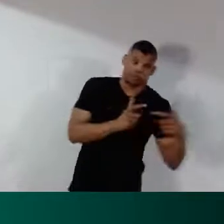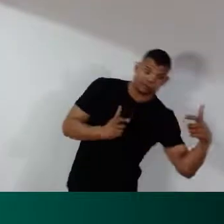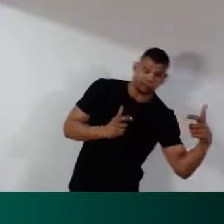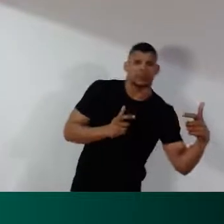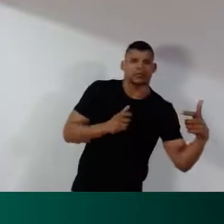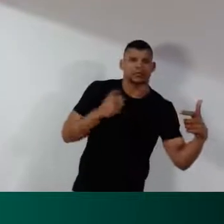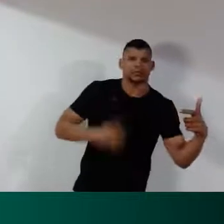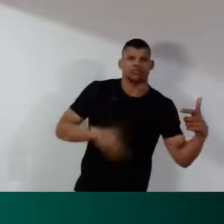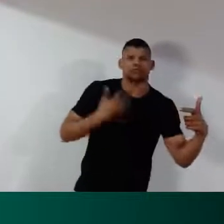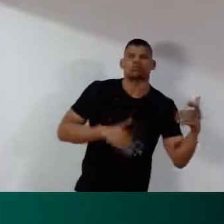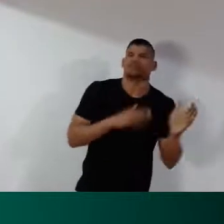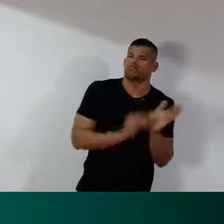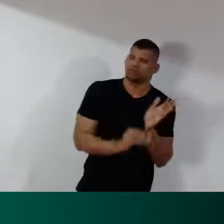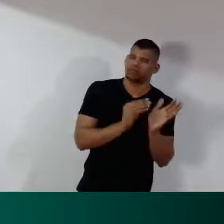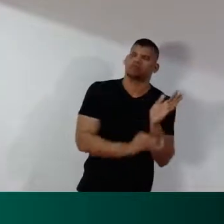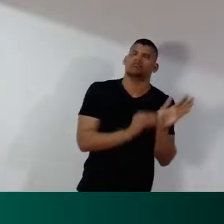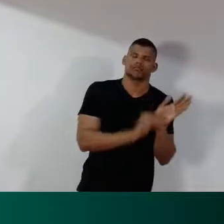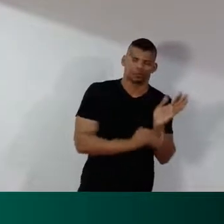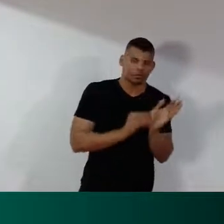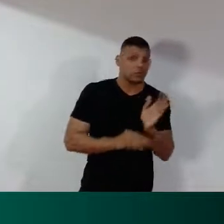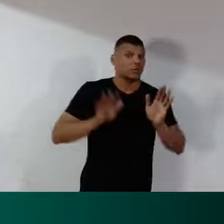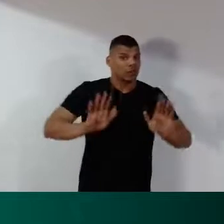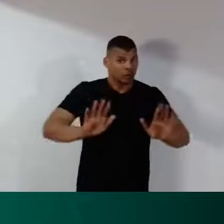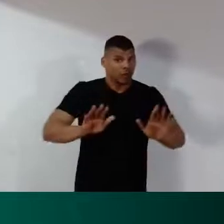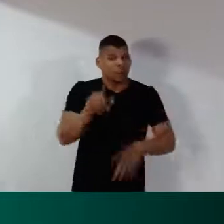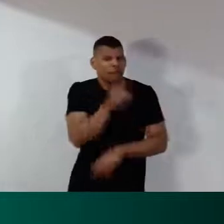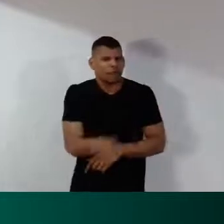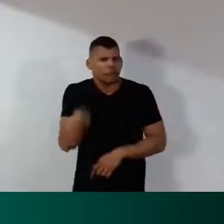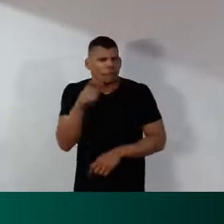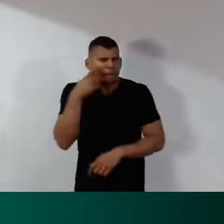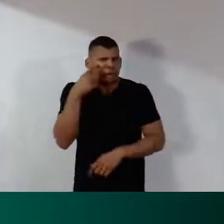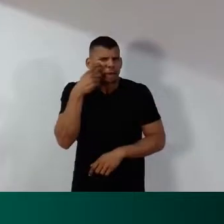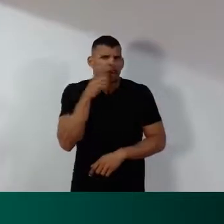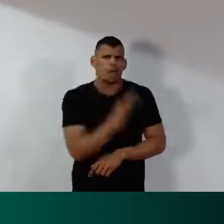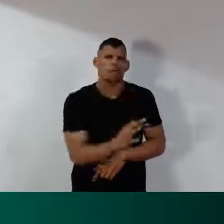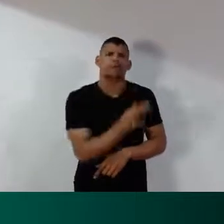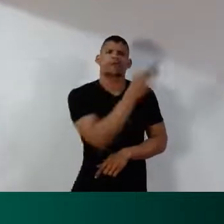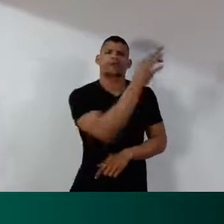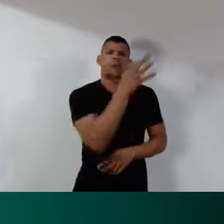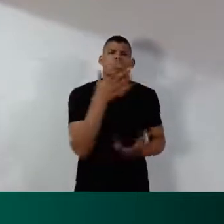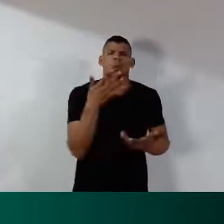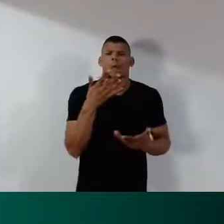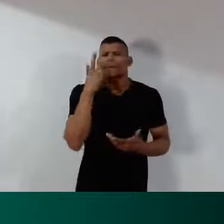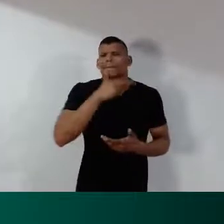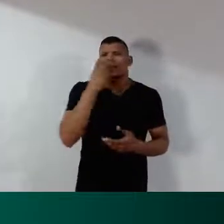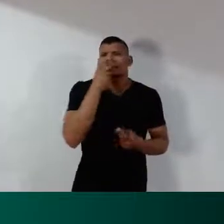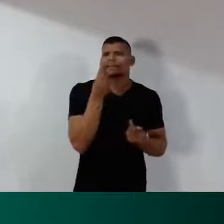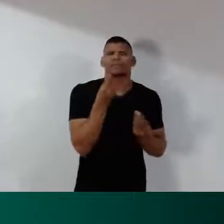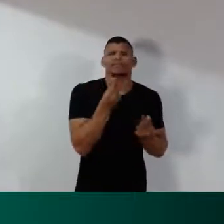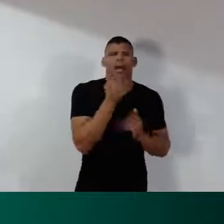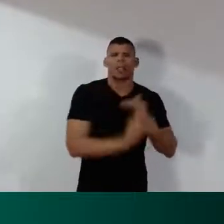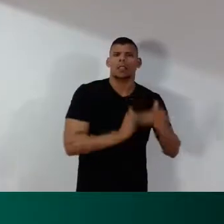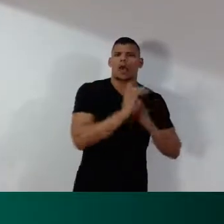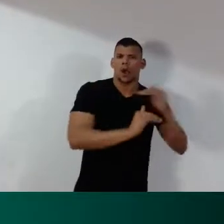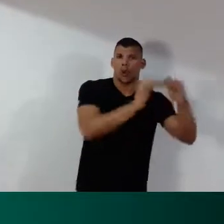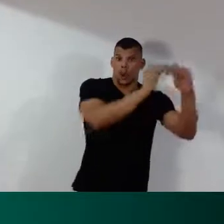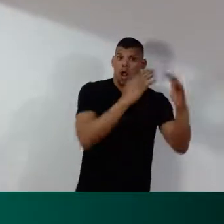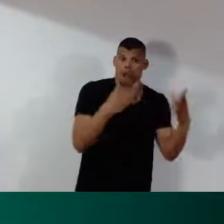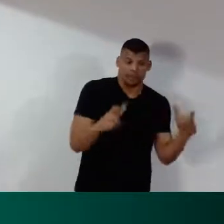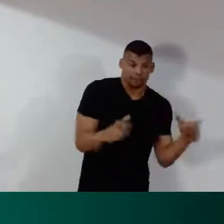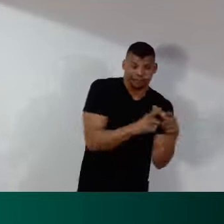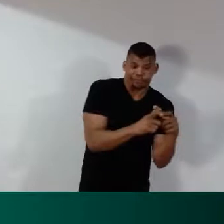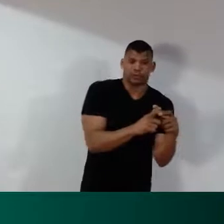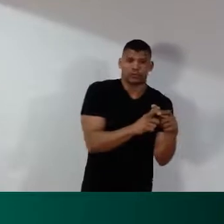você vem um avanço que é um avanço destinado a poucos e que é uma voz excludente você vem um